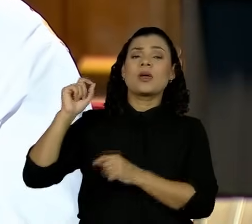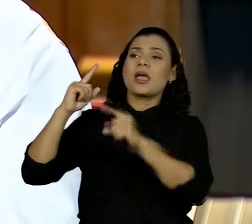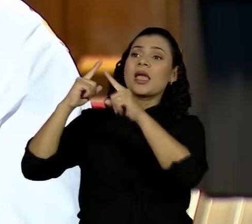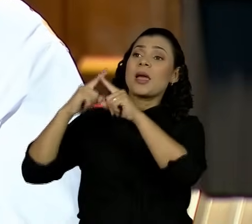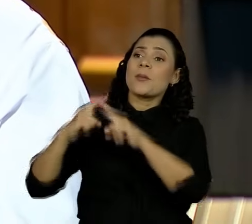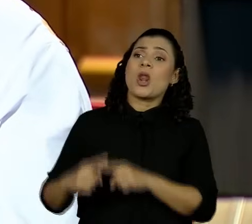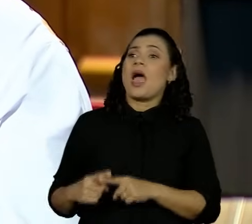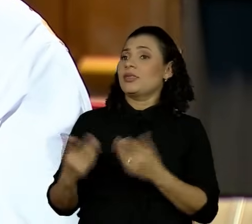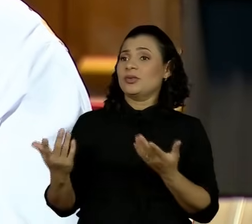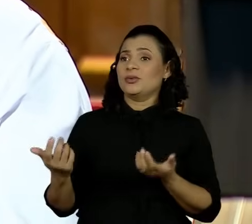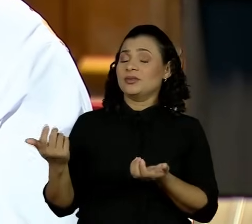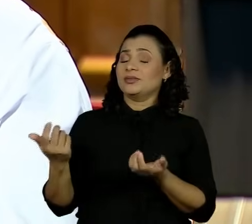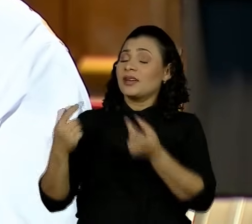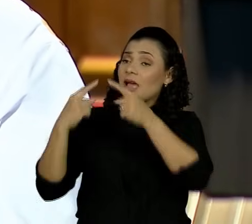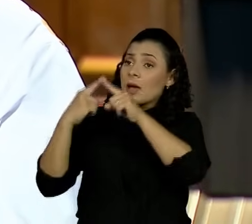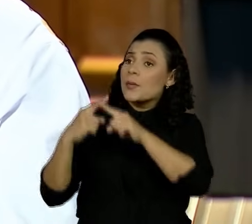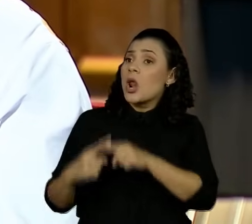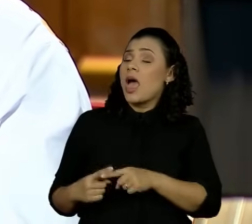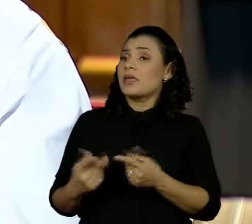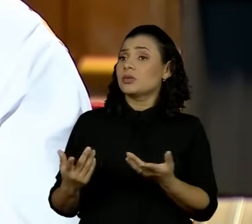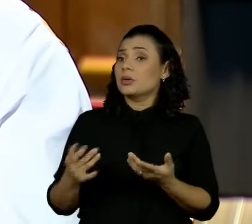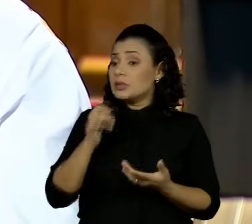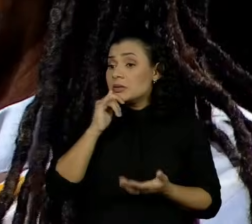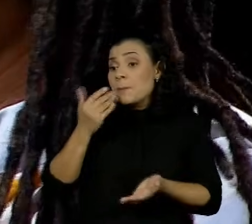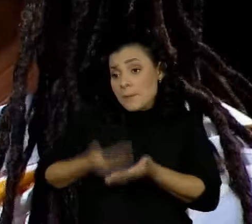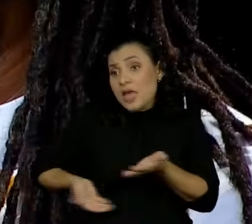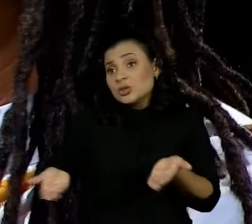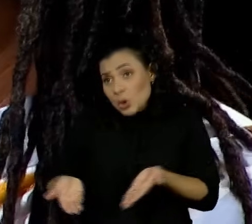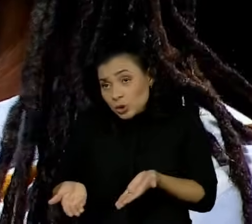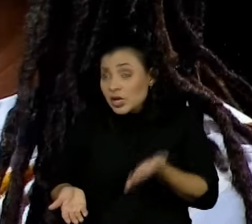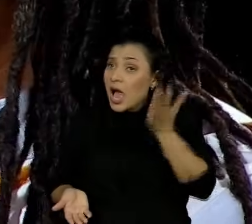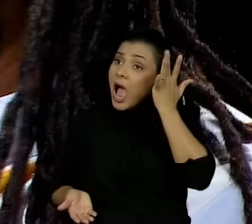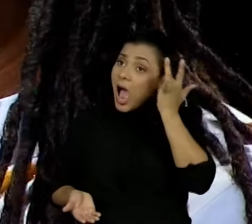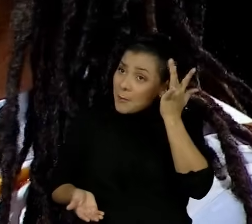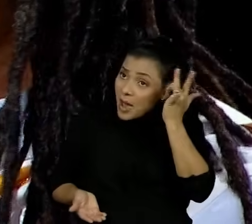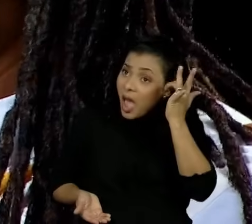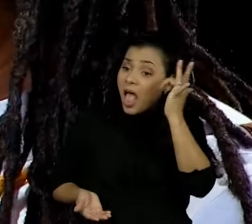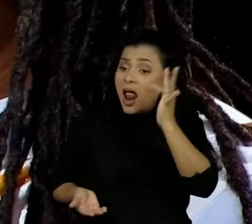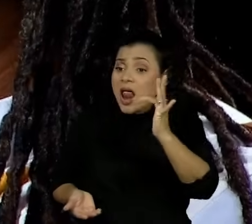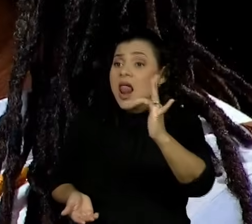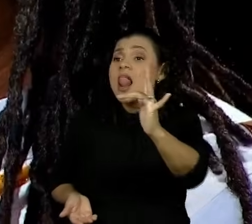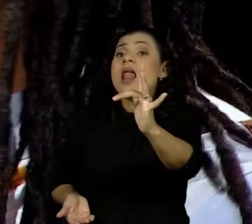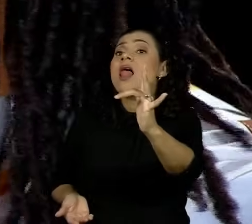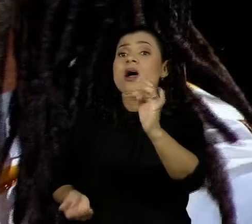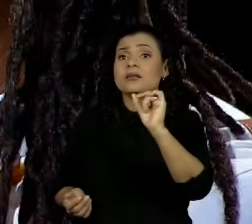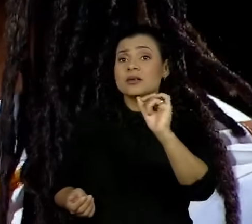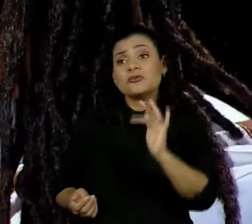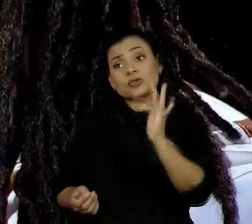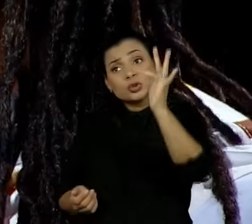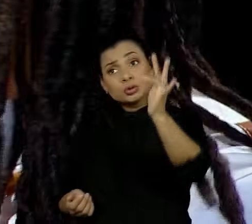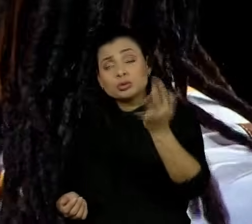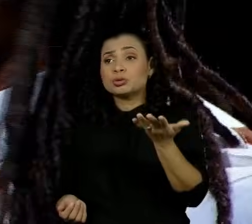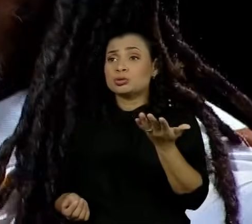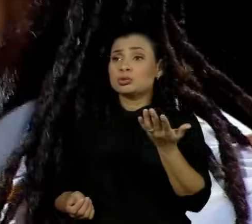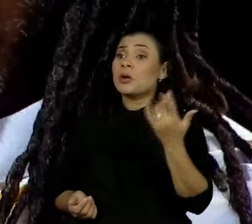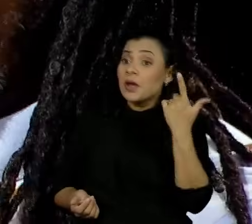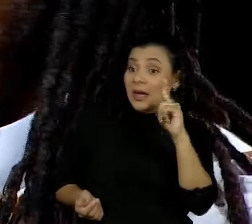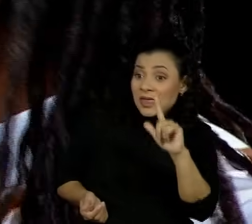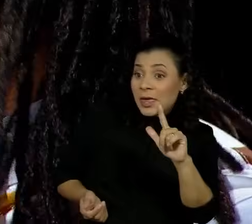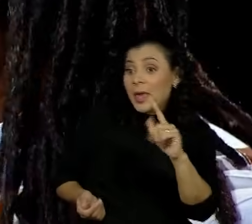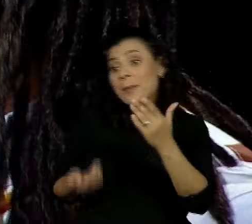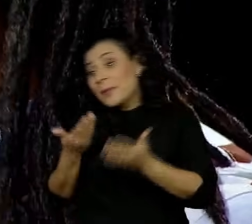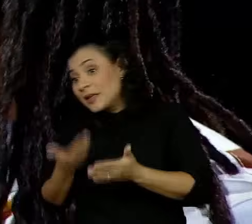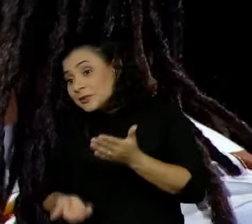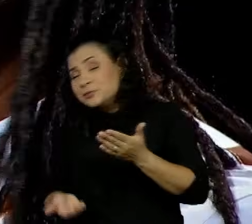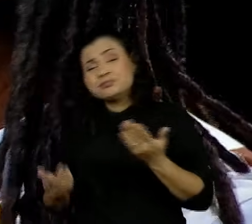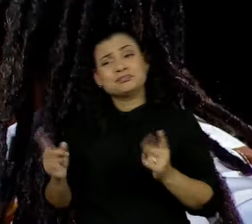campeonato, né? Ah, É campeonato. Então, assim, perdeu hoje, vai vai amanhã. ter outro, né? Perdeu de 30 pontos hoje, ganhou de 1, você tá uma